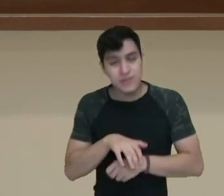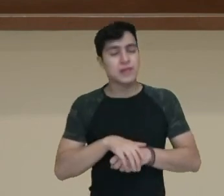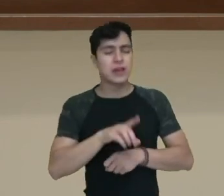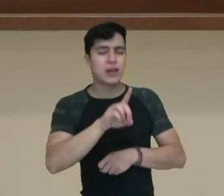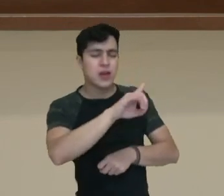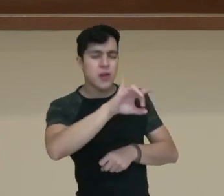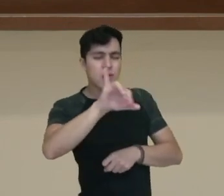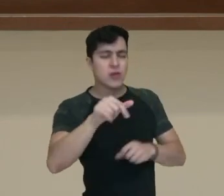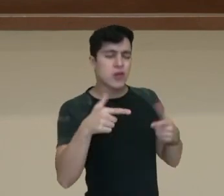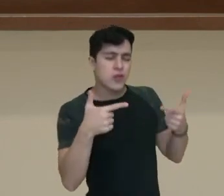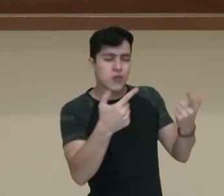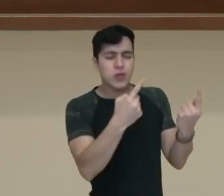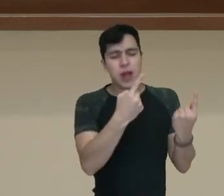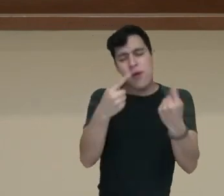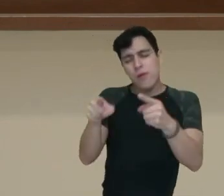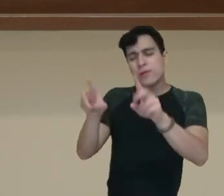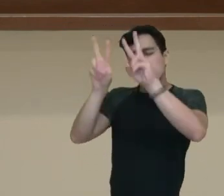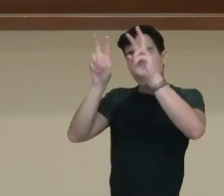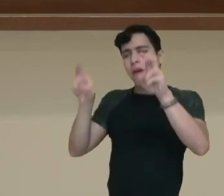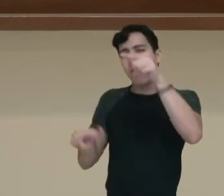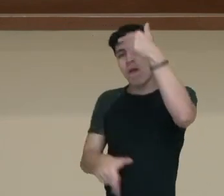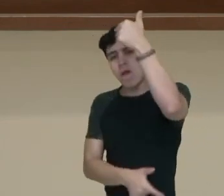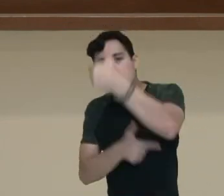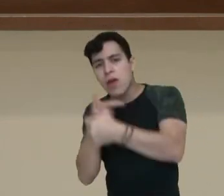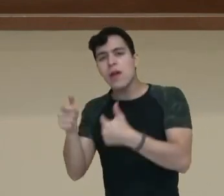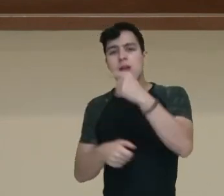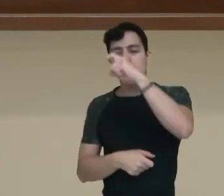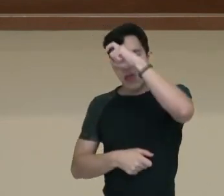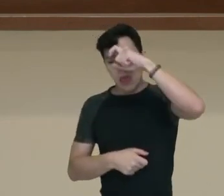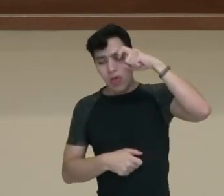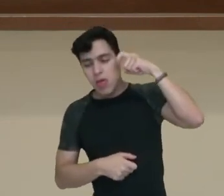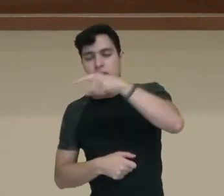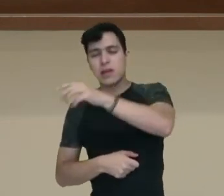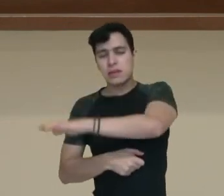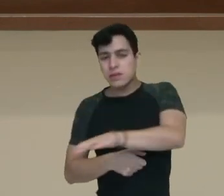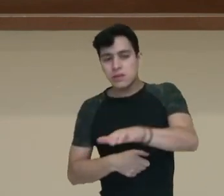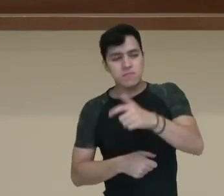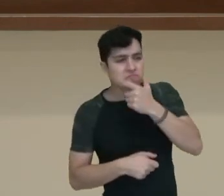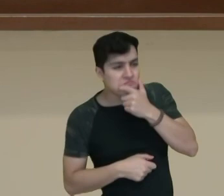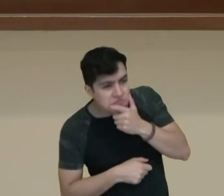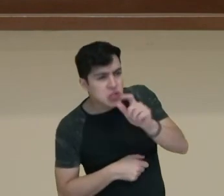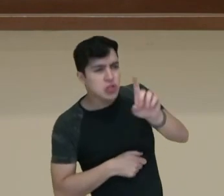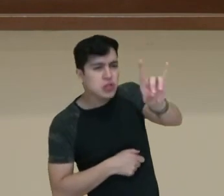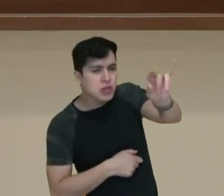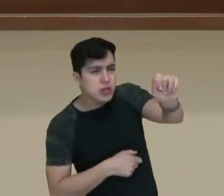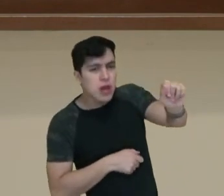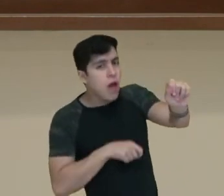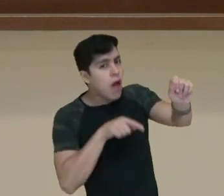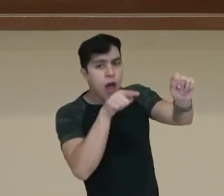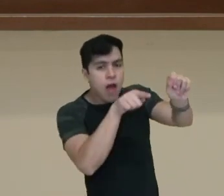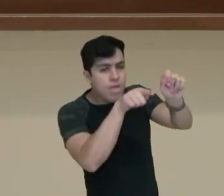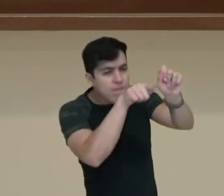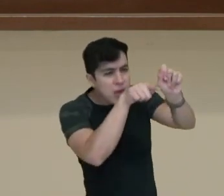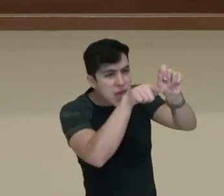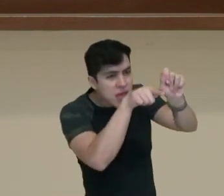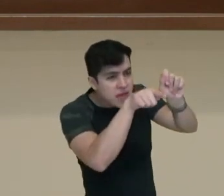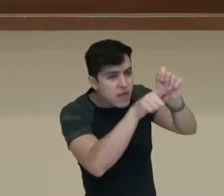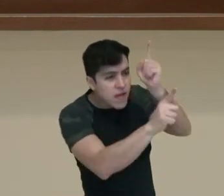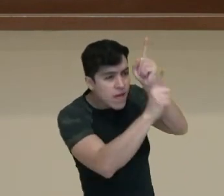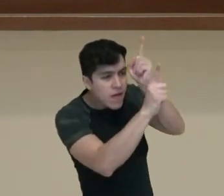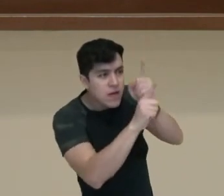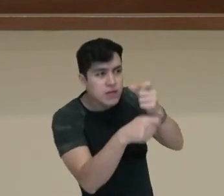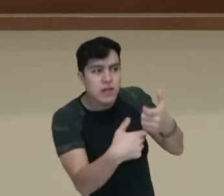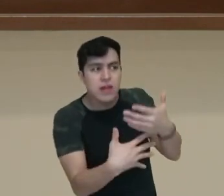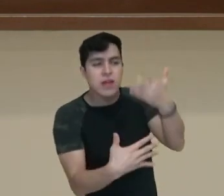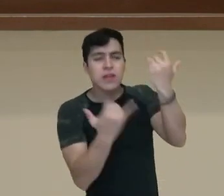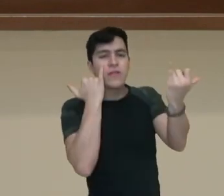Combate ao Trabalho Infantil. São datas que a gente pode trazer informações, saber mais sobre elas em sala de aula, e aí